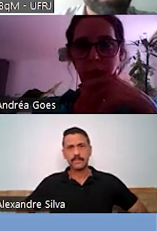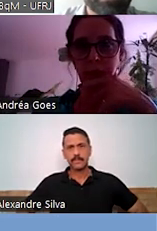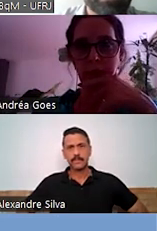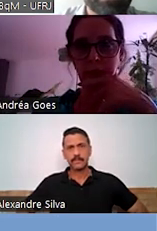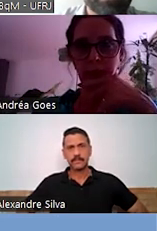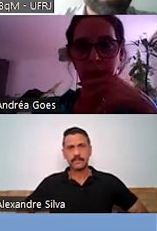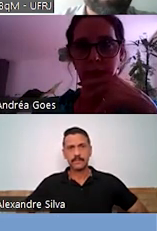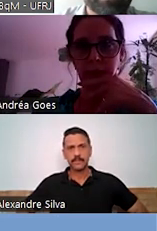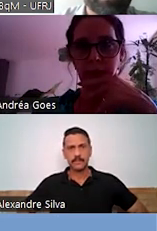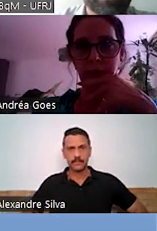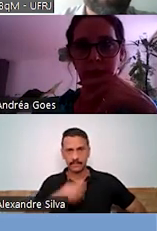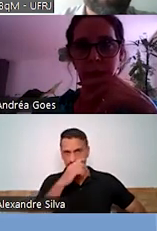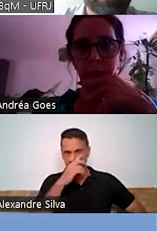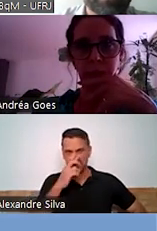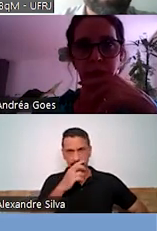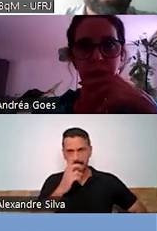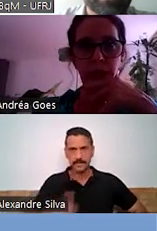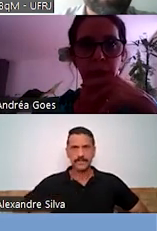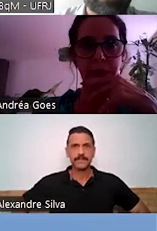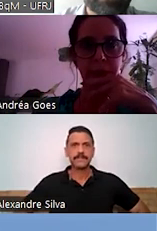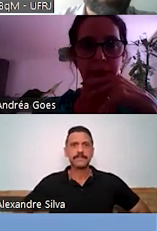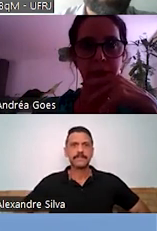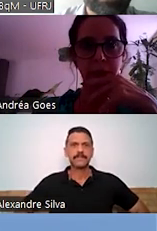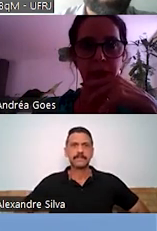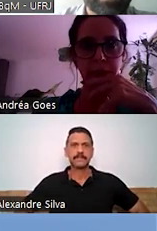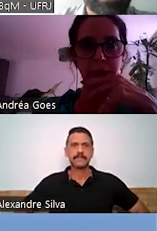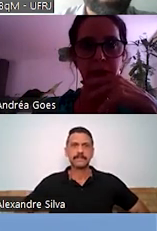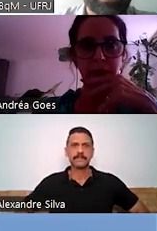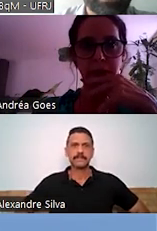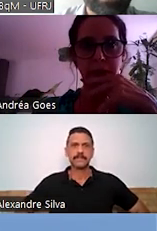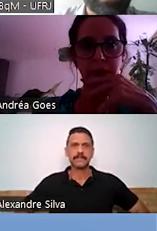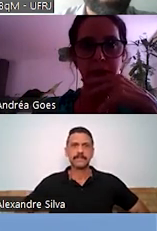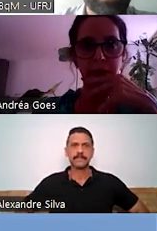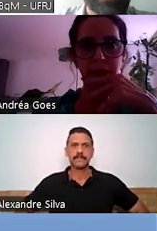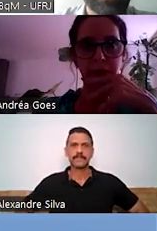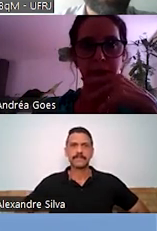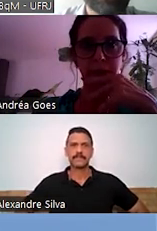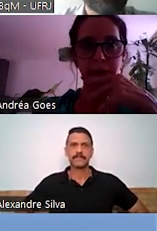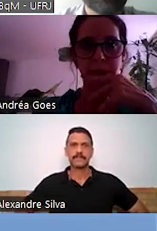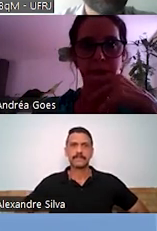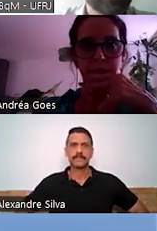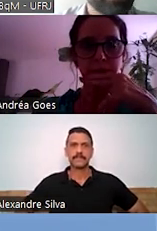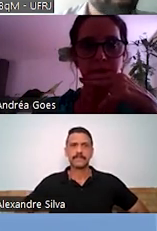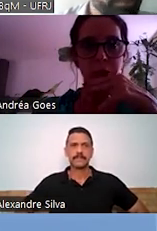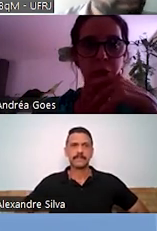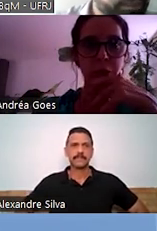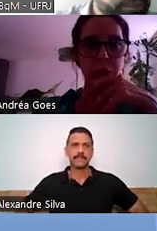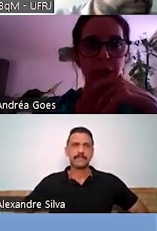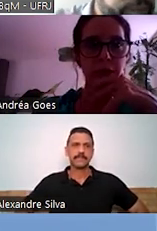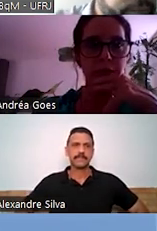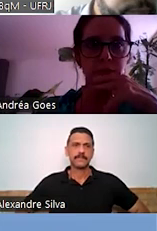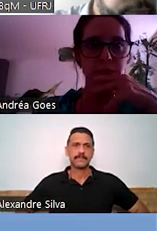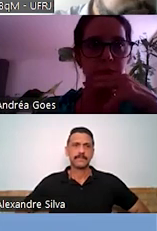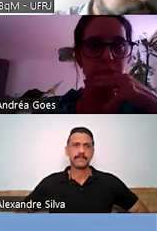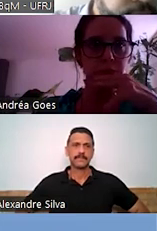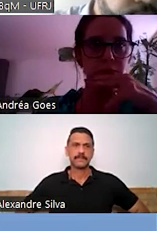tenho que tirar essa tela daqui de cima, não estou vendo. Apresentação de slides, tá. Aí,